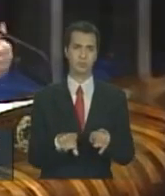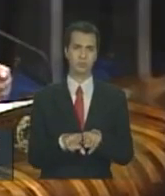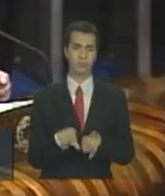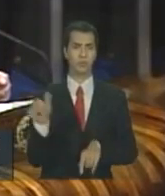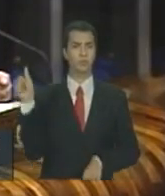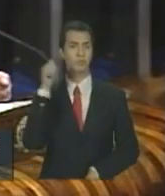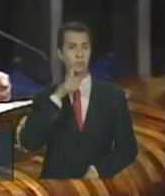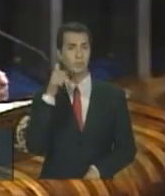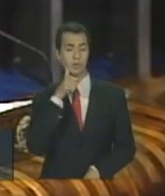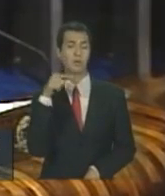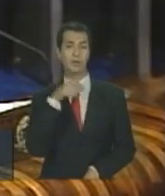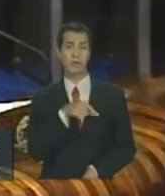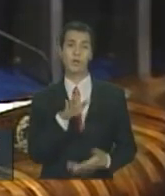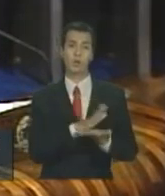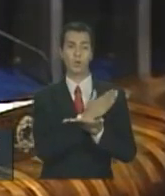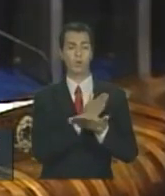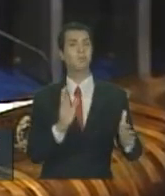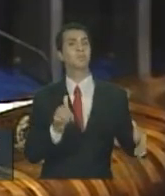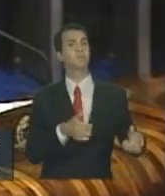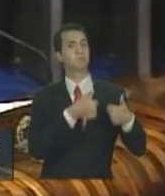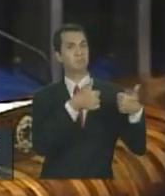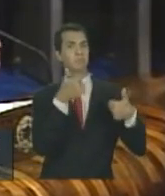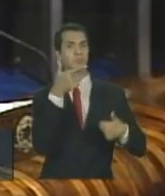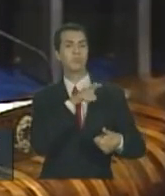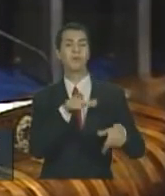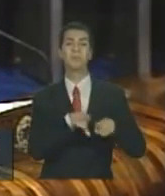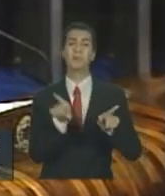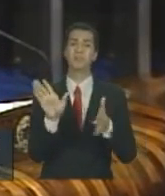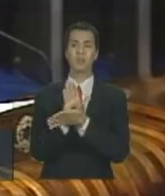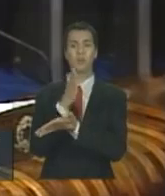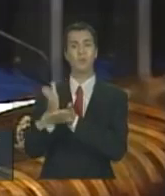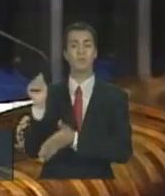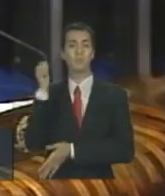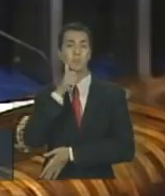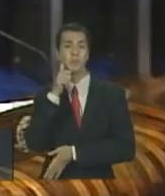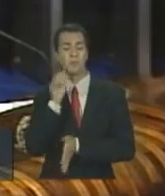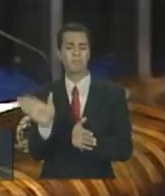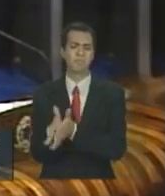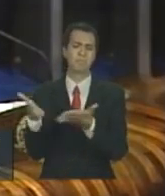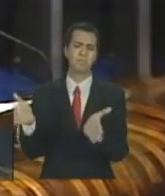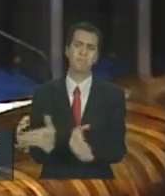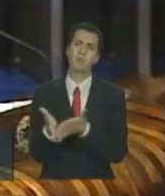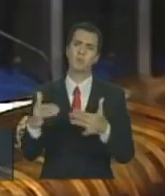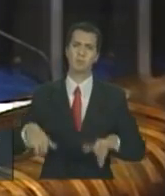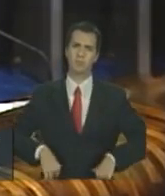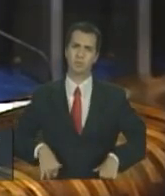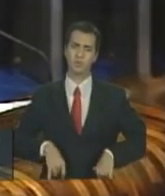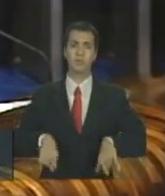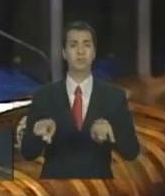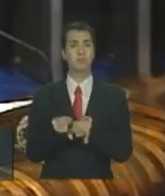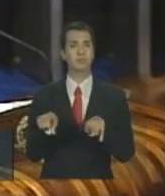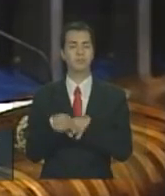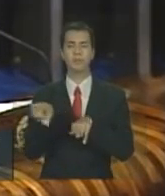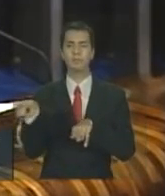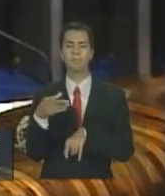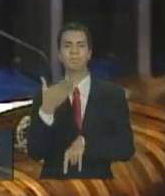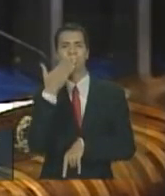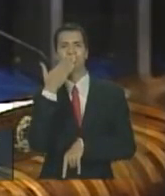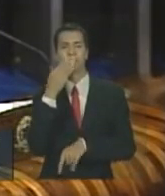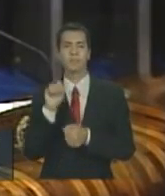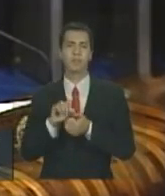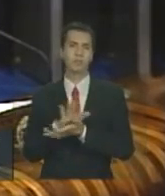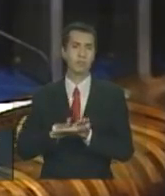sem voz e que sofrem de extrema pobreza. Então, nós temos esses dois lados: